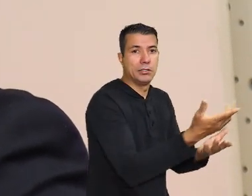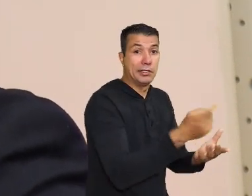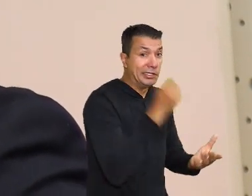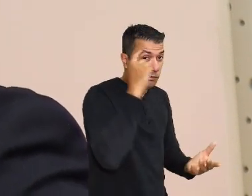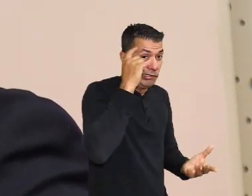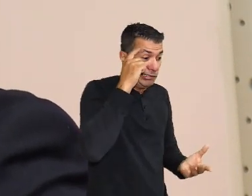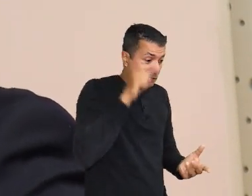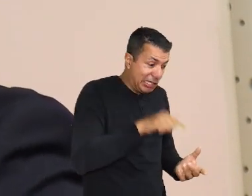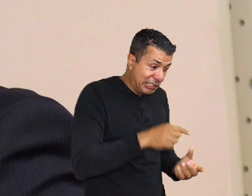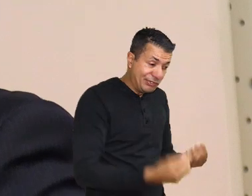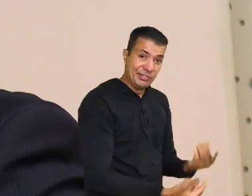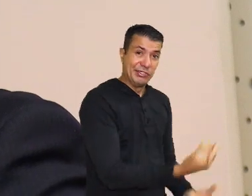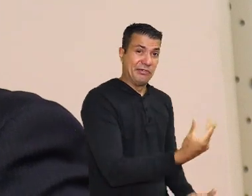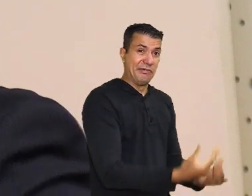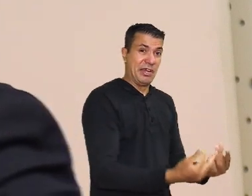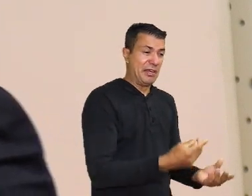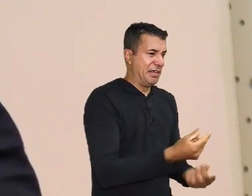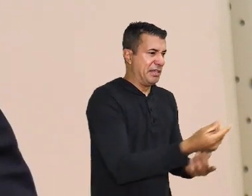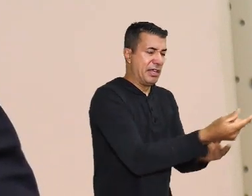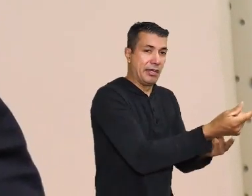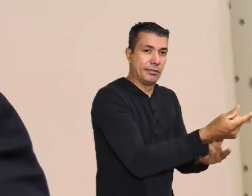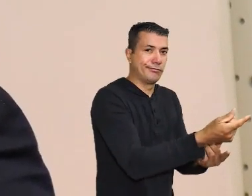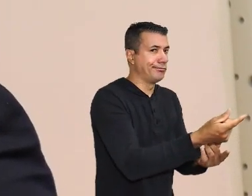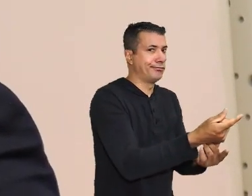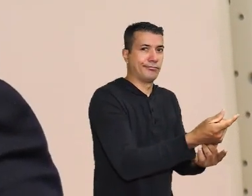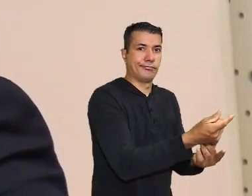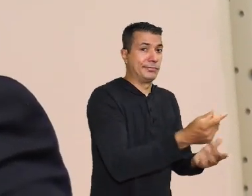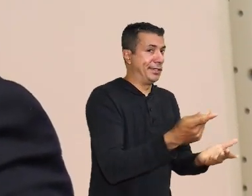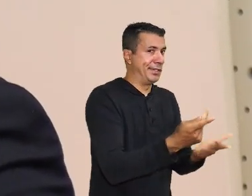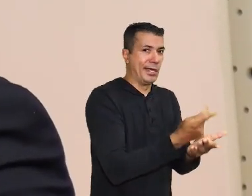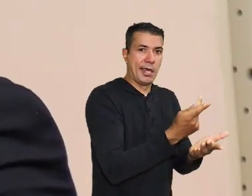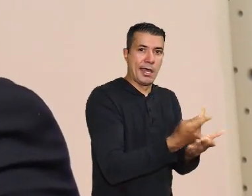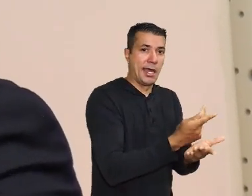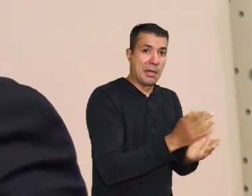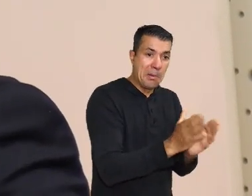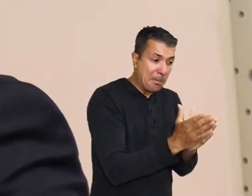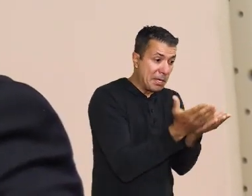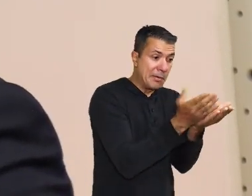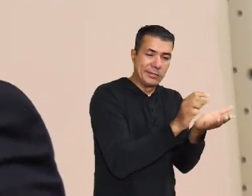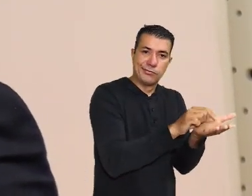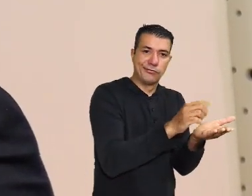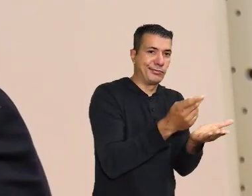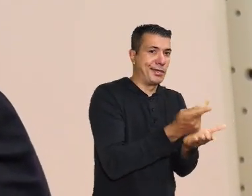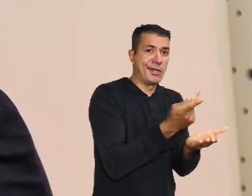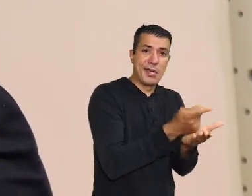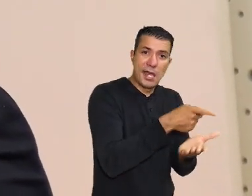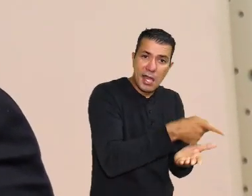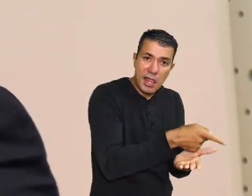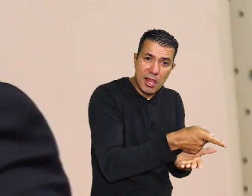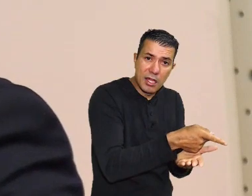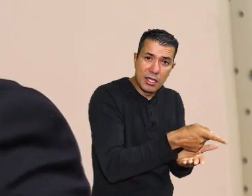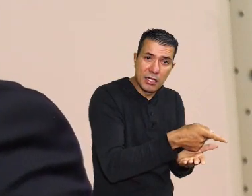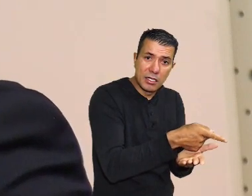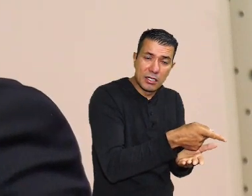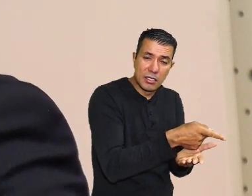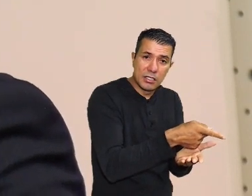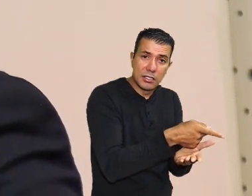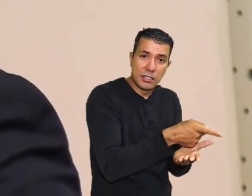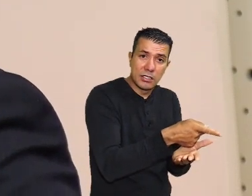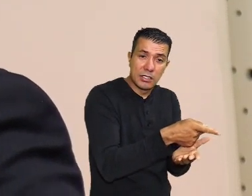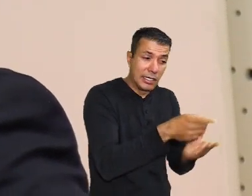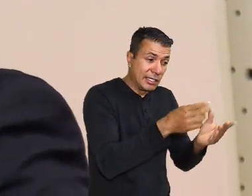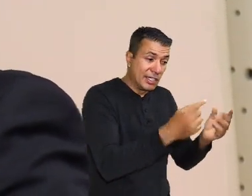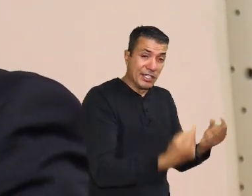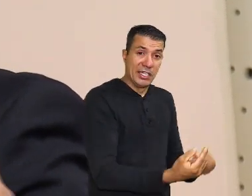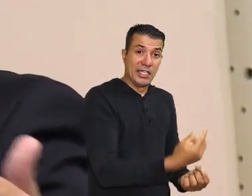ideia de inferno como um tormento eterno, ela não é bíblica. Tá? A palavra bíblica, a palavra que inferno na Bíblia,